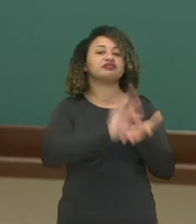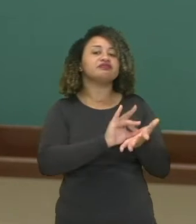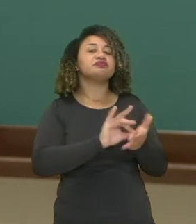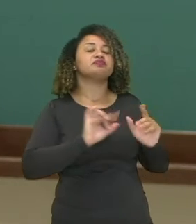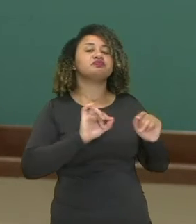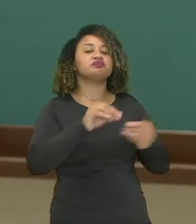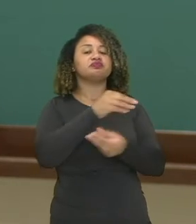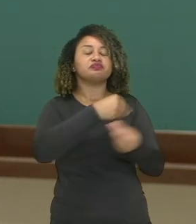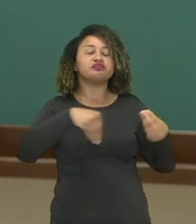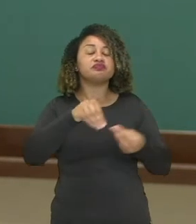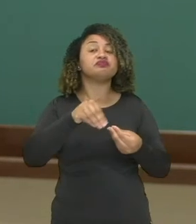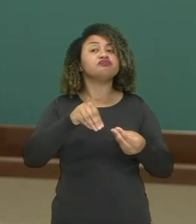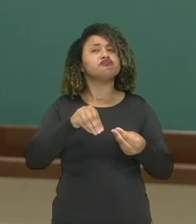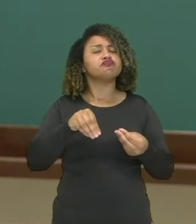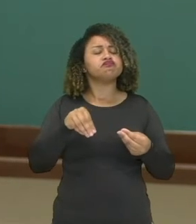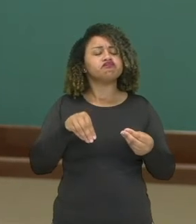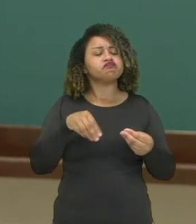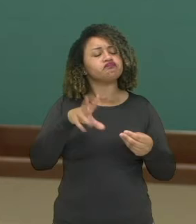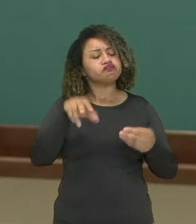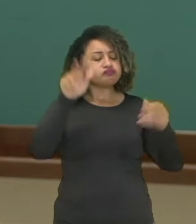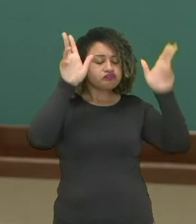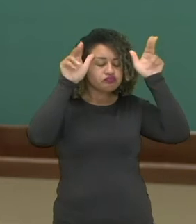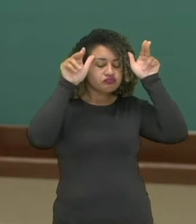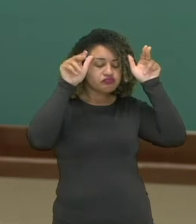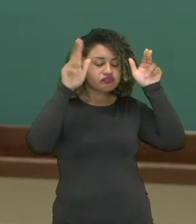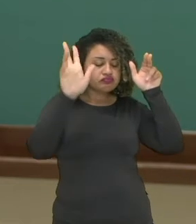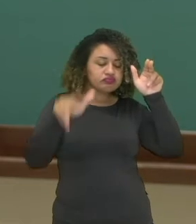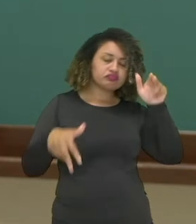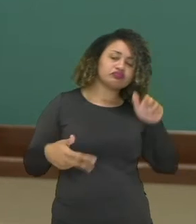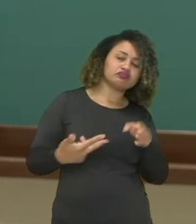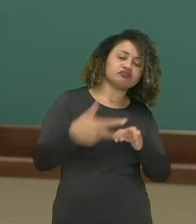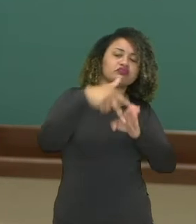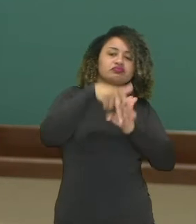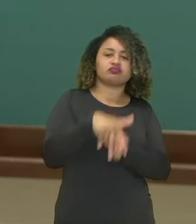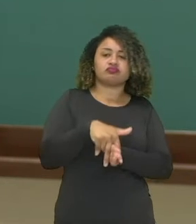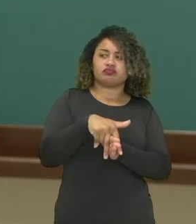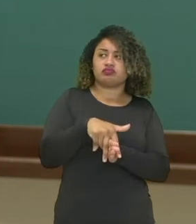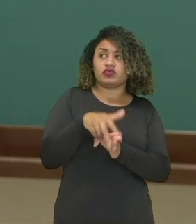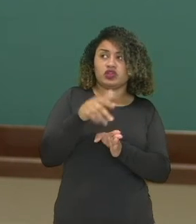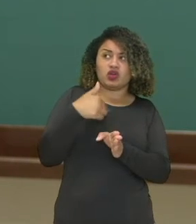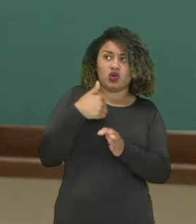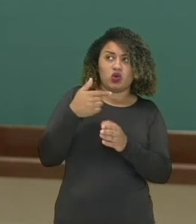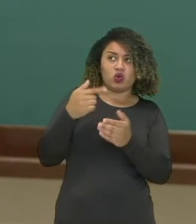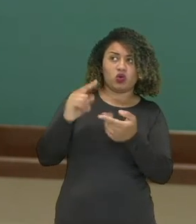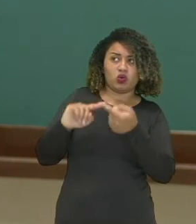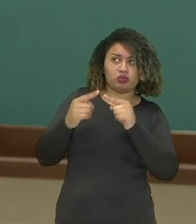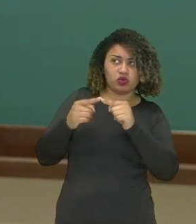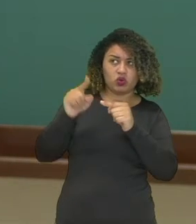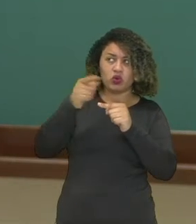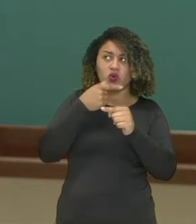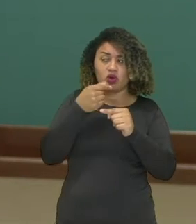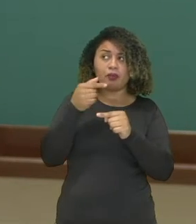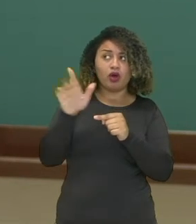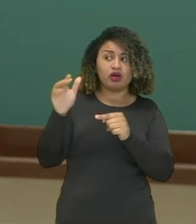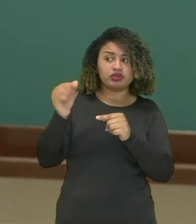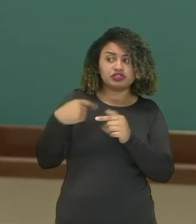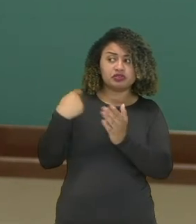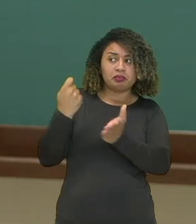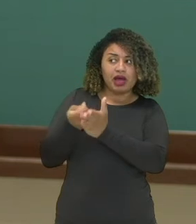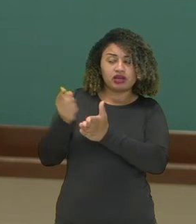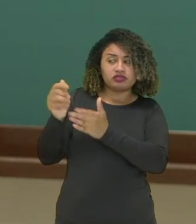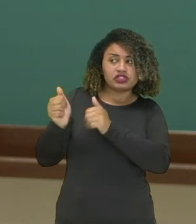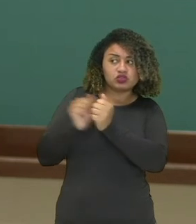pegou o seu cavalo, fez amigo lá com Sancho Panza, falou, eu vou te dar um dinheiro, você vai me seguindo. E